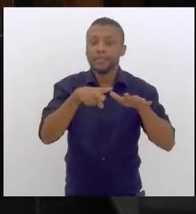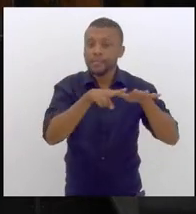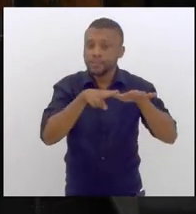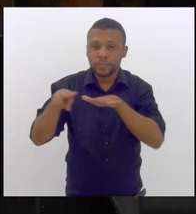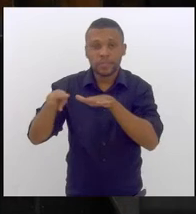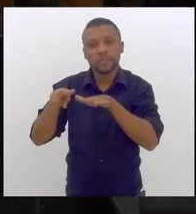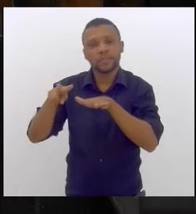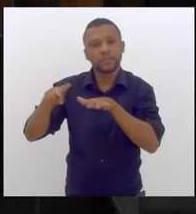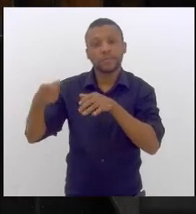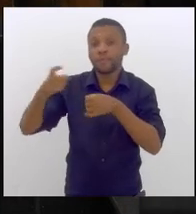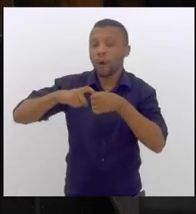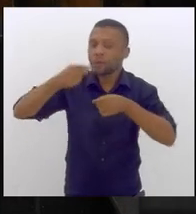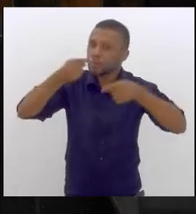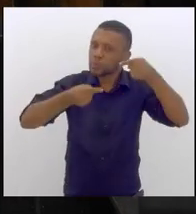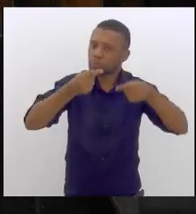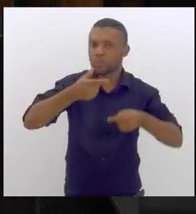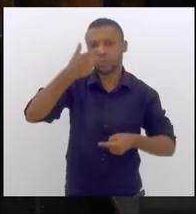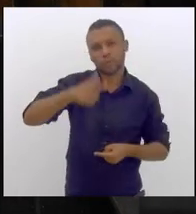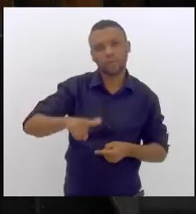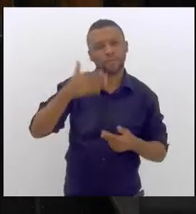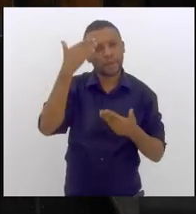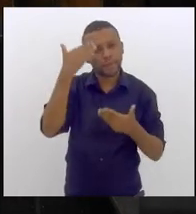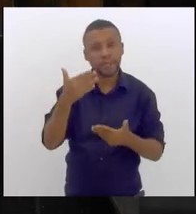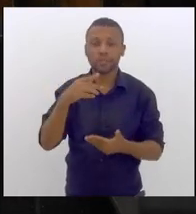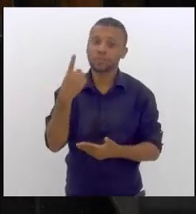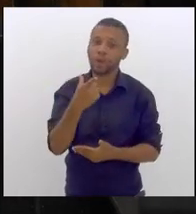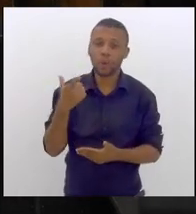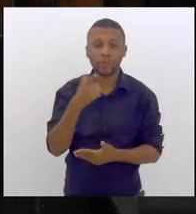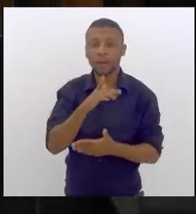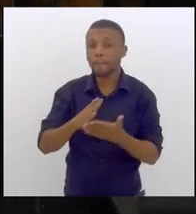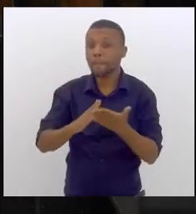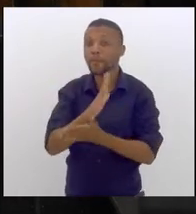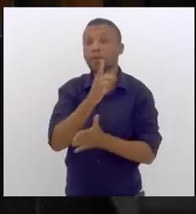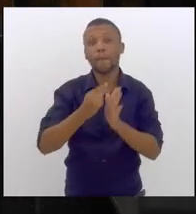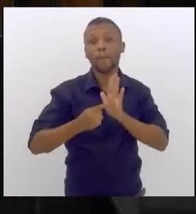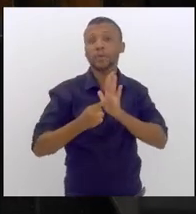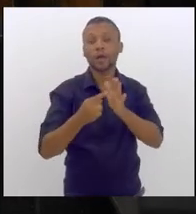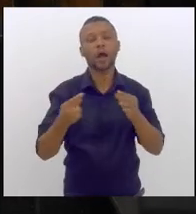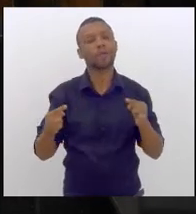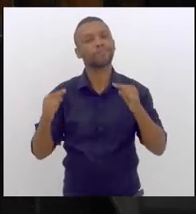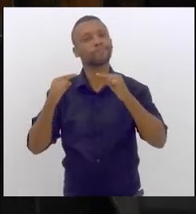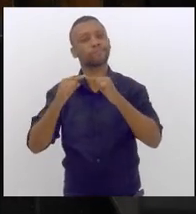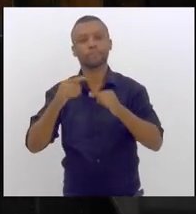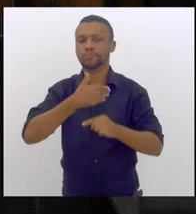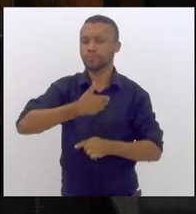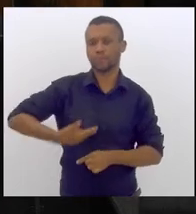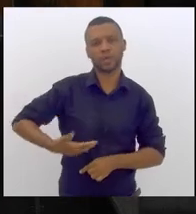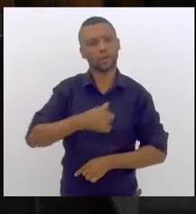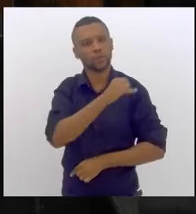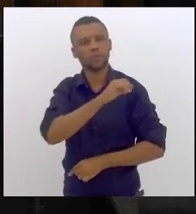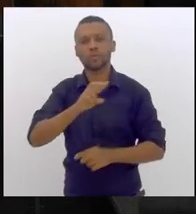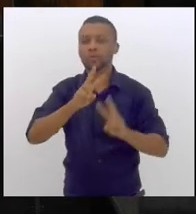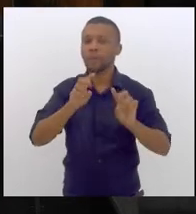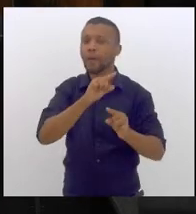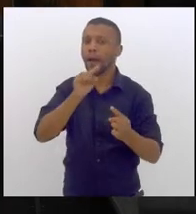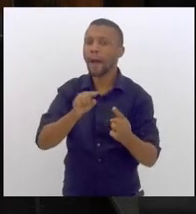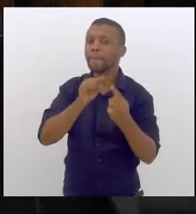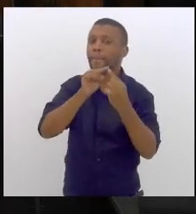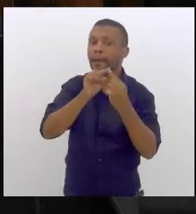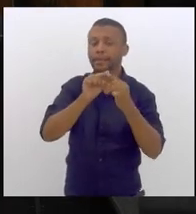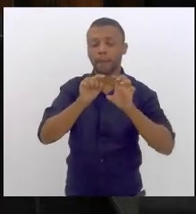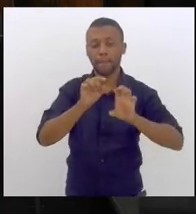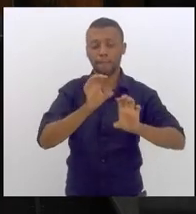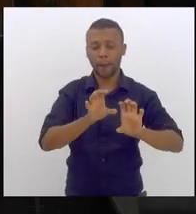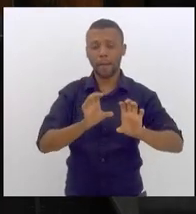vamos ver se a gente consegue aprovar esse projeto e mostrar a coerência do nosso Estado em relação às metas nacionais e